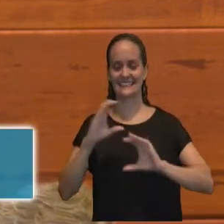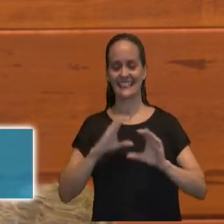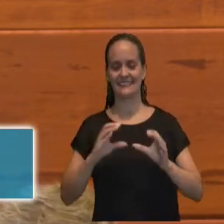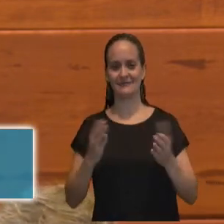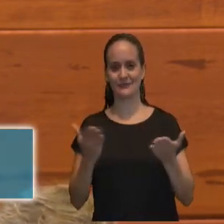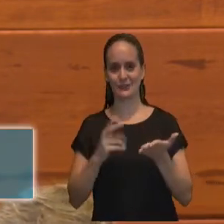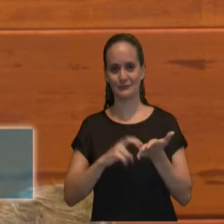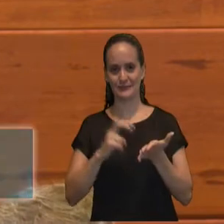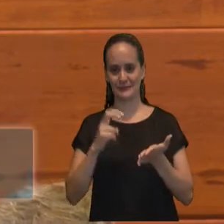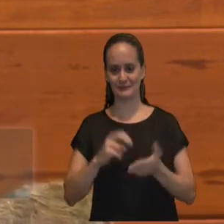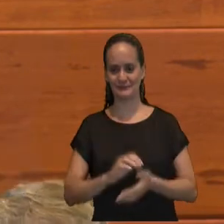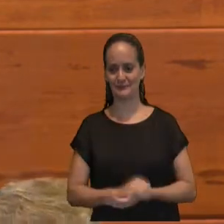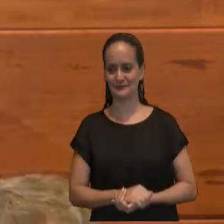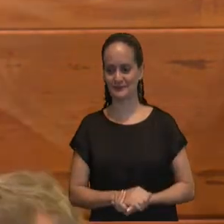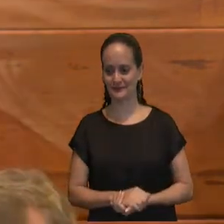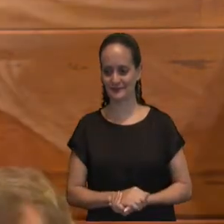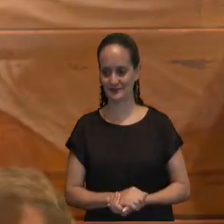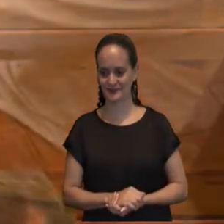nesta manhã.